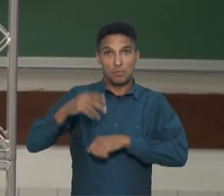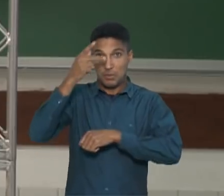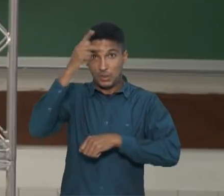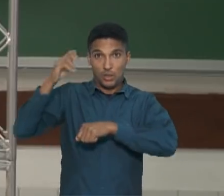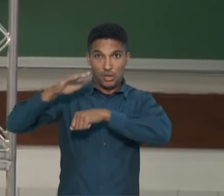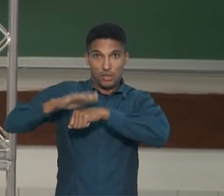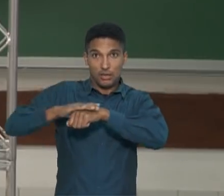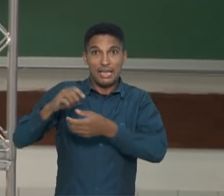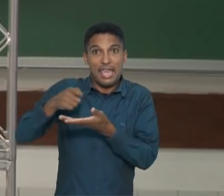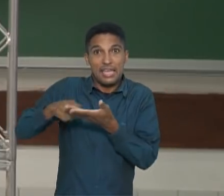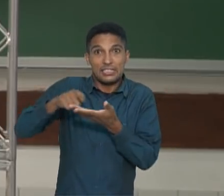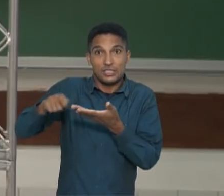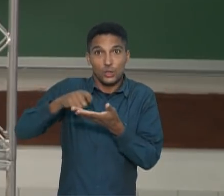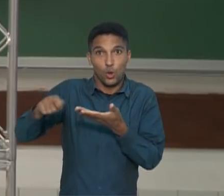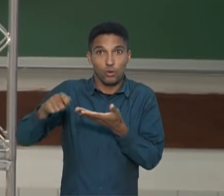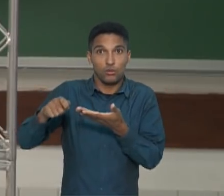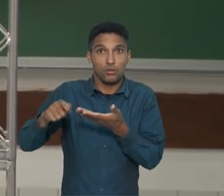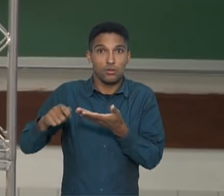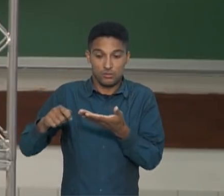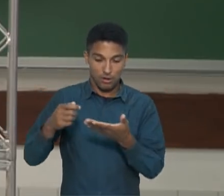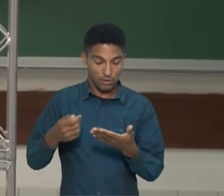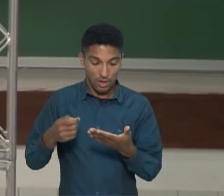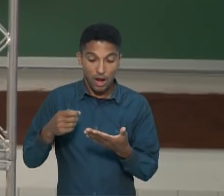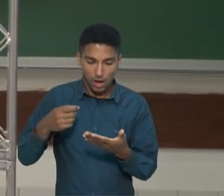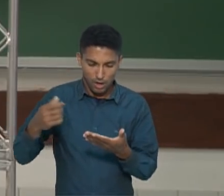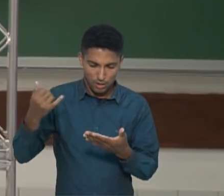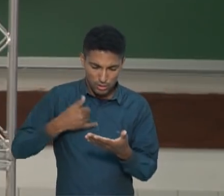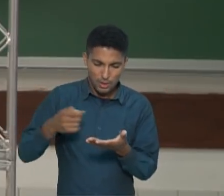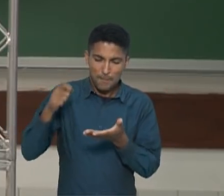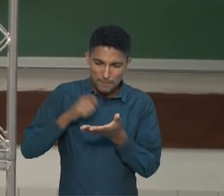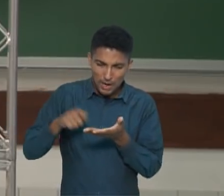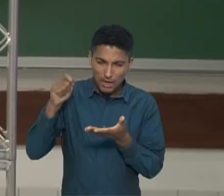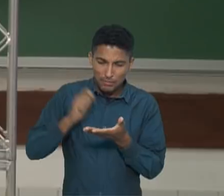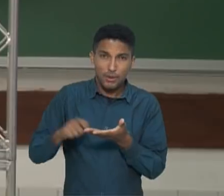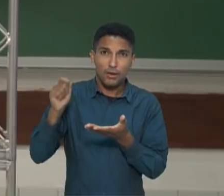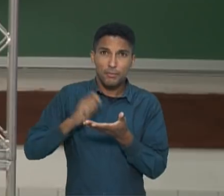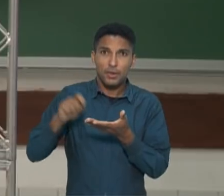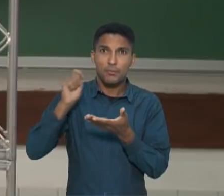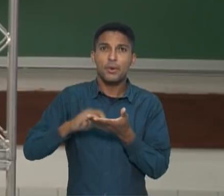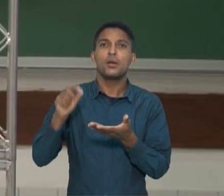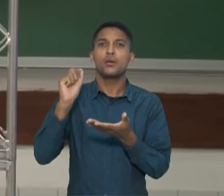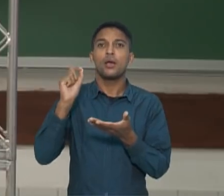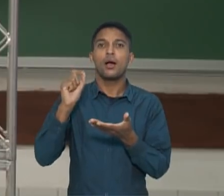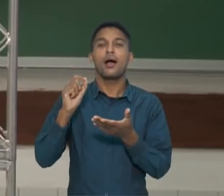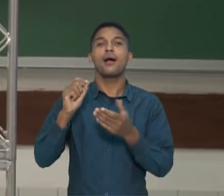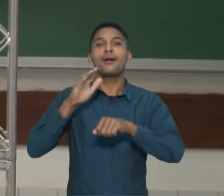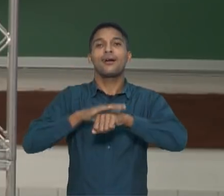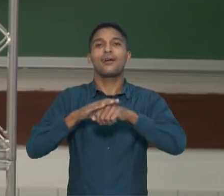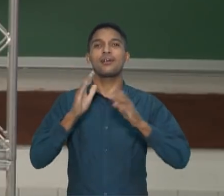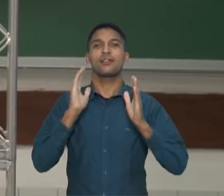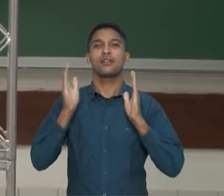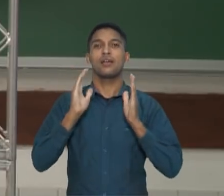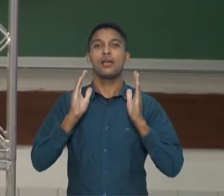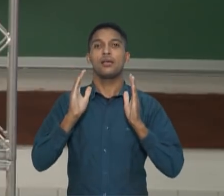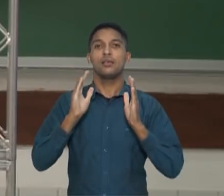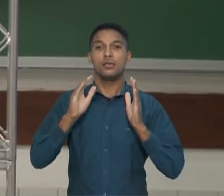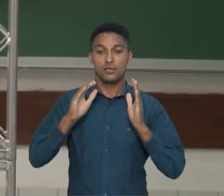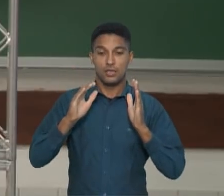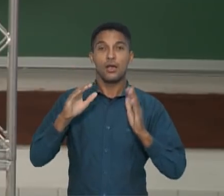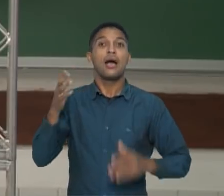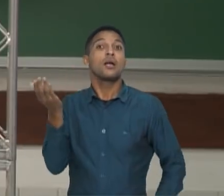vai correlacionar isso, porque isso afeta todos os microsistemas, né? Então, afeta todas as pessoas nas suas